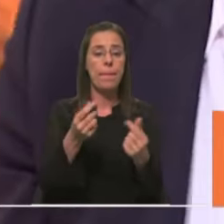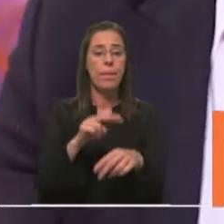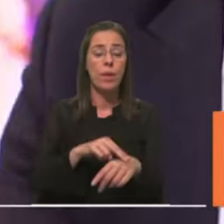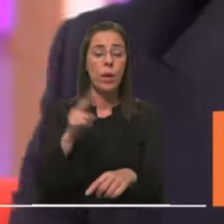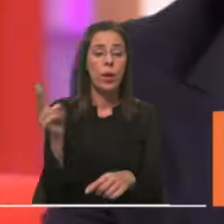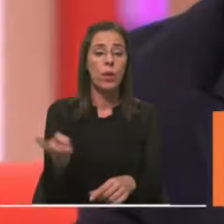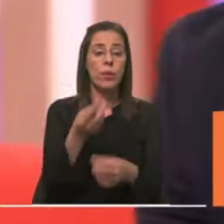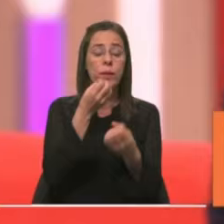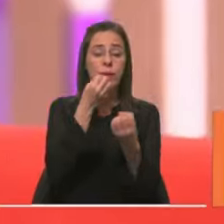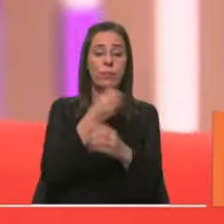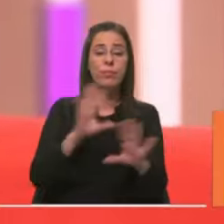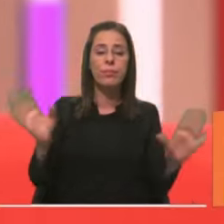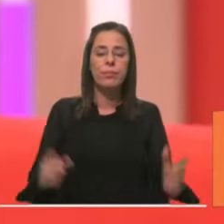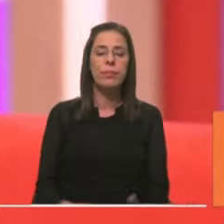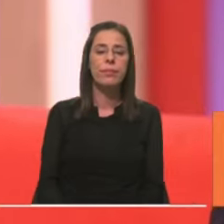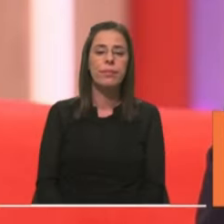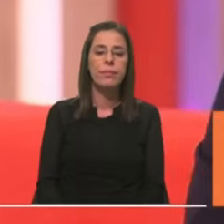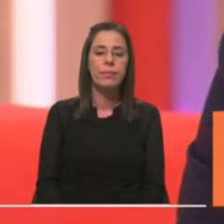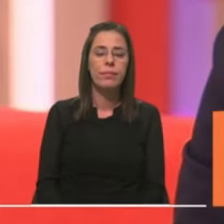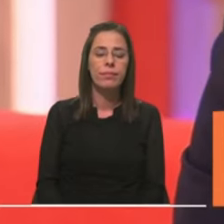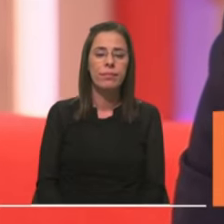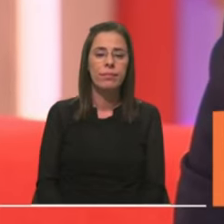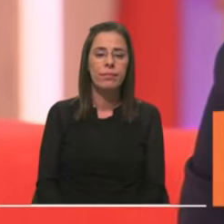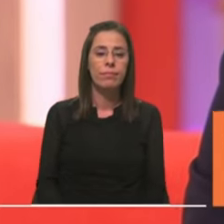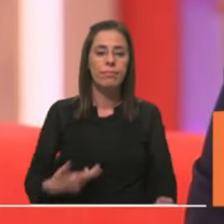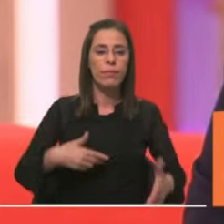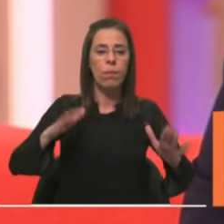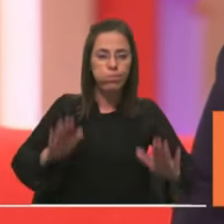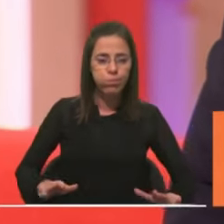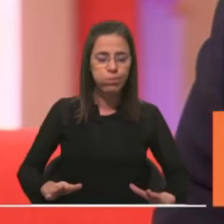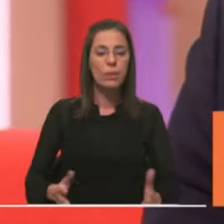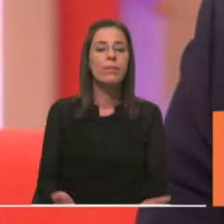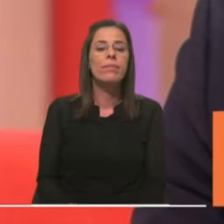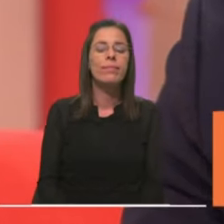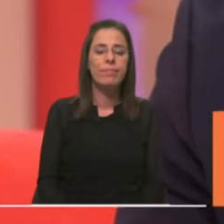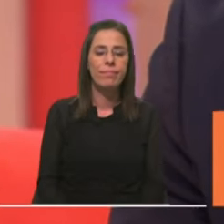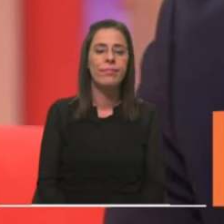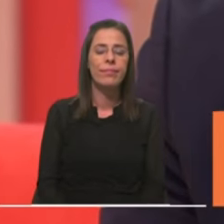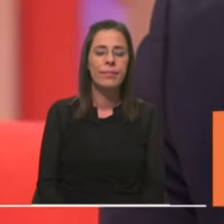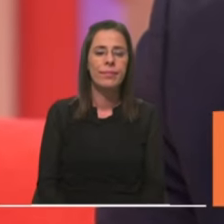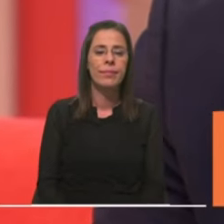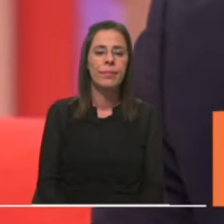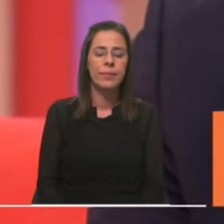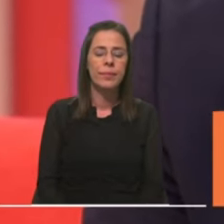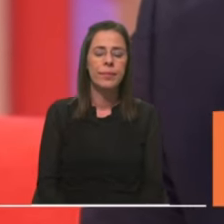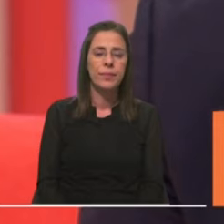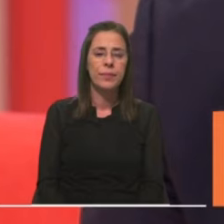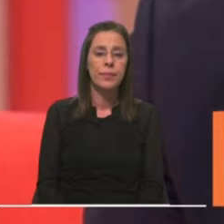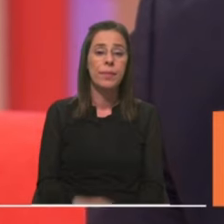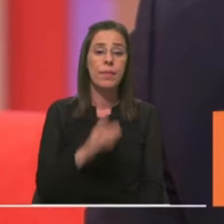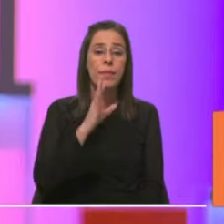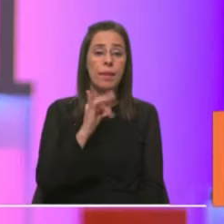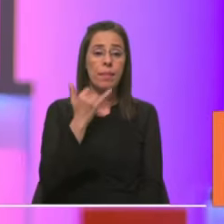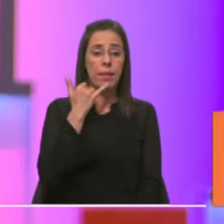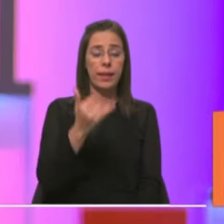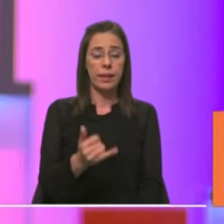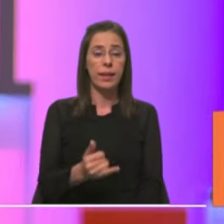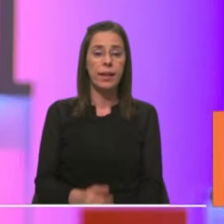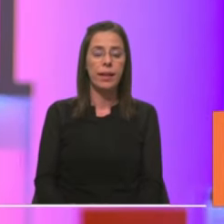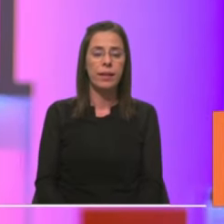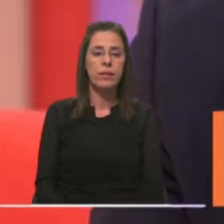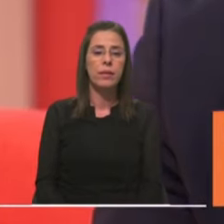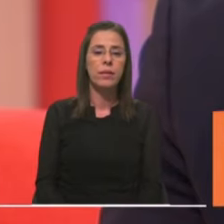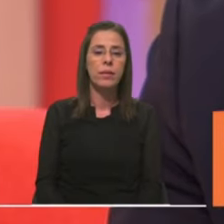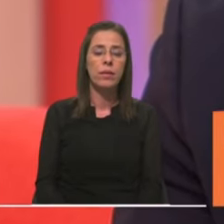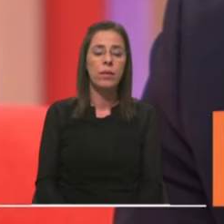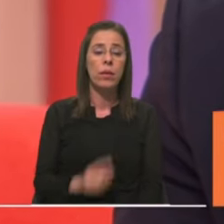horas tipo tiram o tapete é a tua mãe que te liga a dar a notícia não é